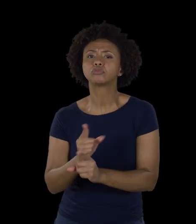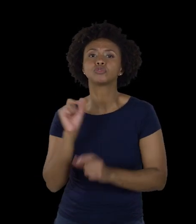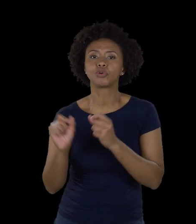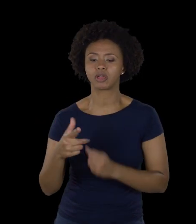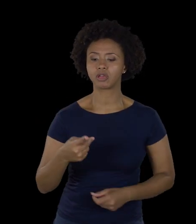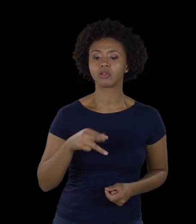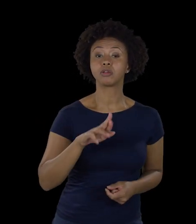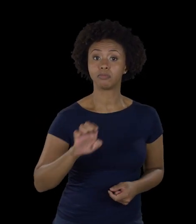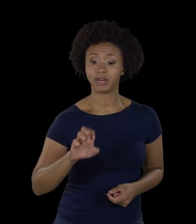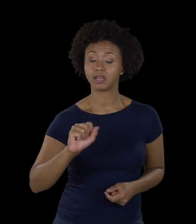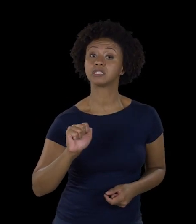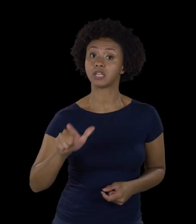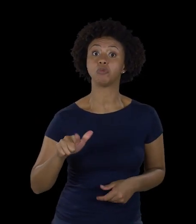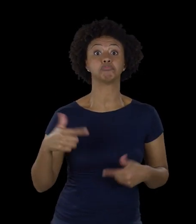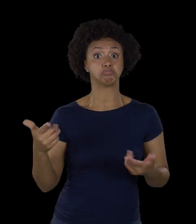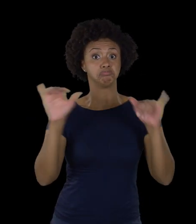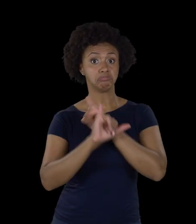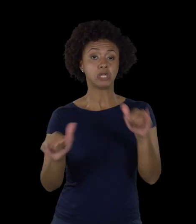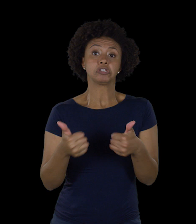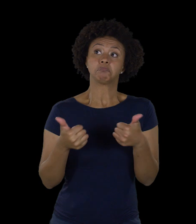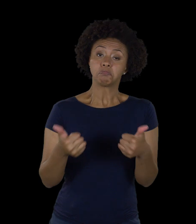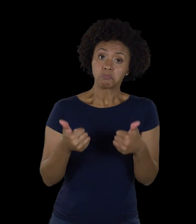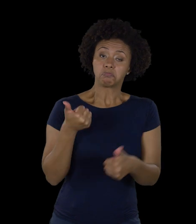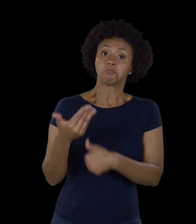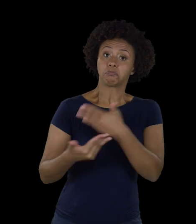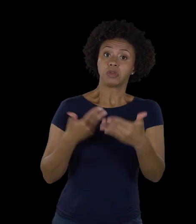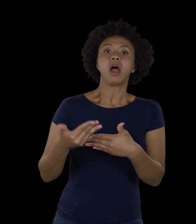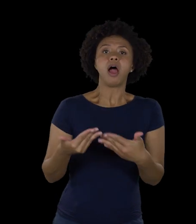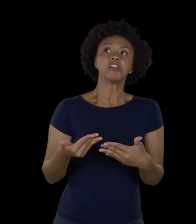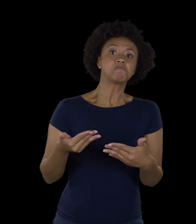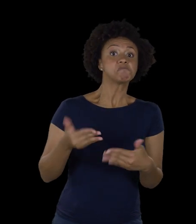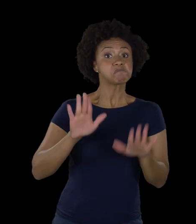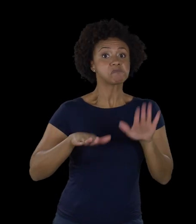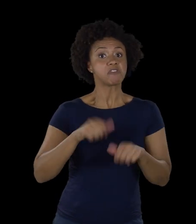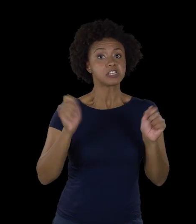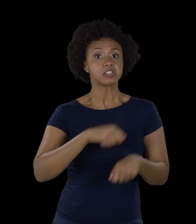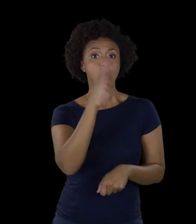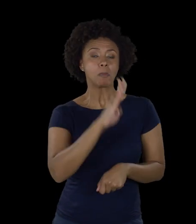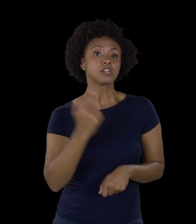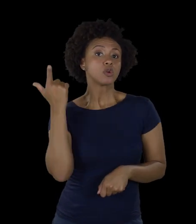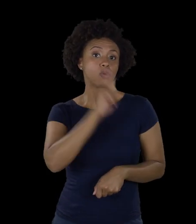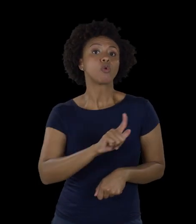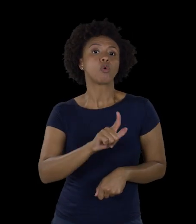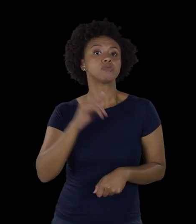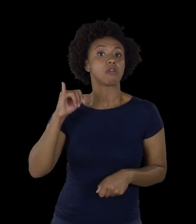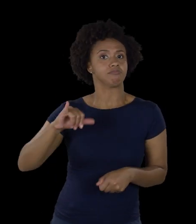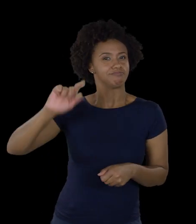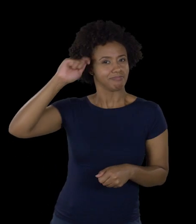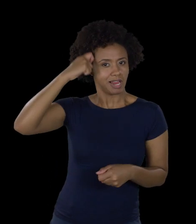notícia bastante alentadora e o Brasil finalmente passa a sonhar em ser autossuficiente na produção de